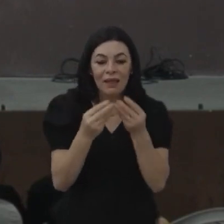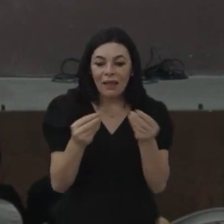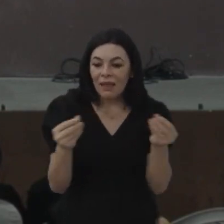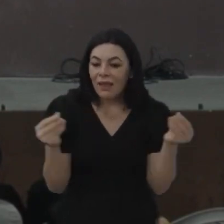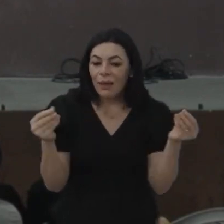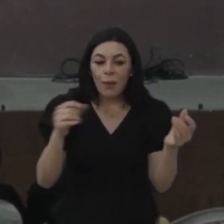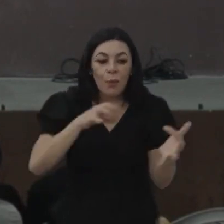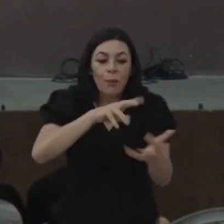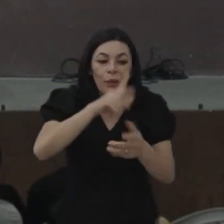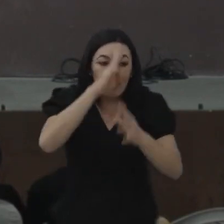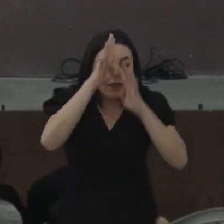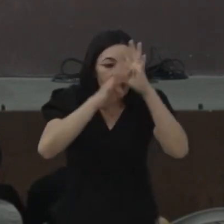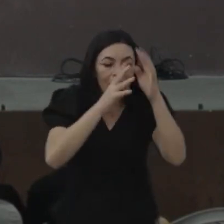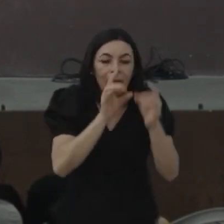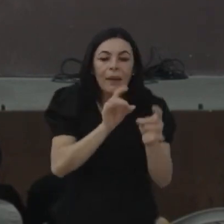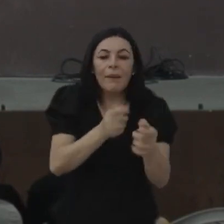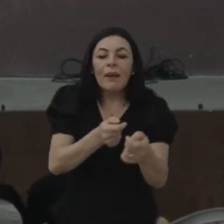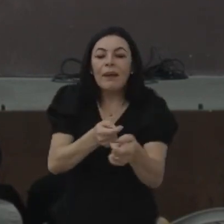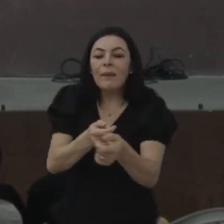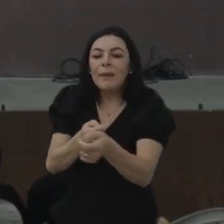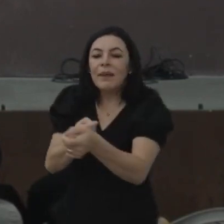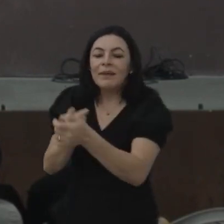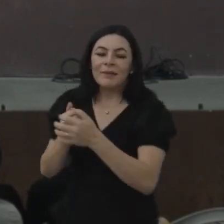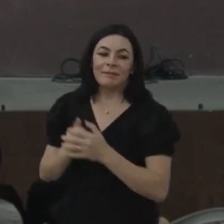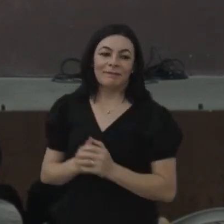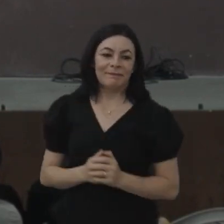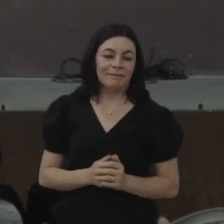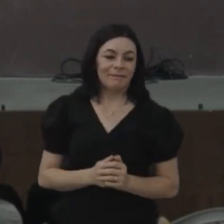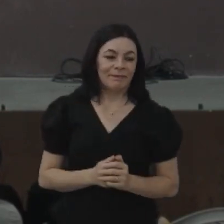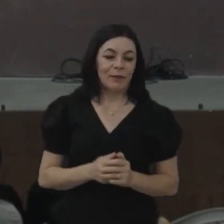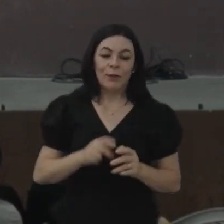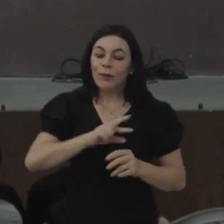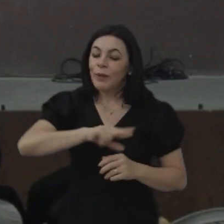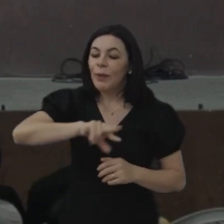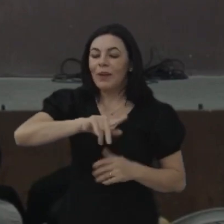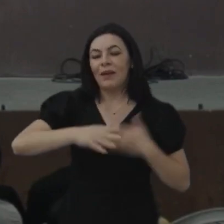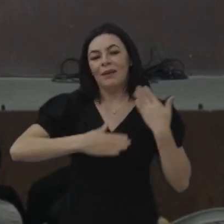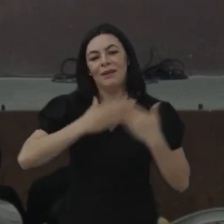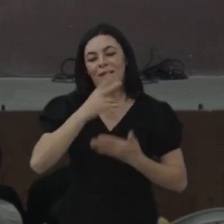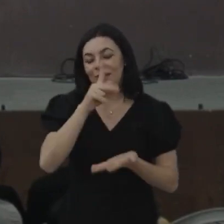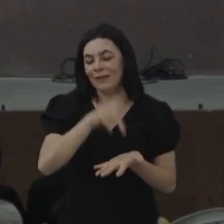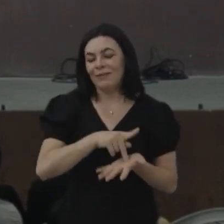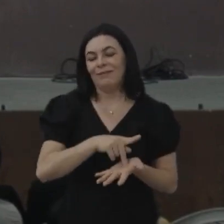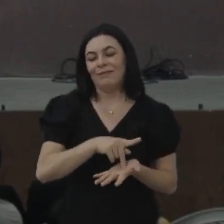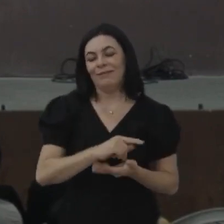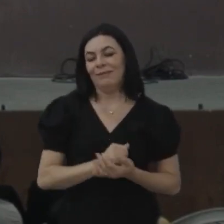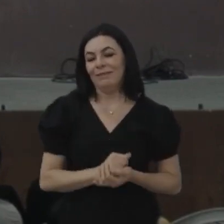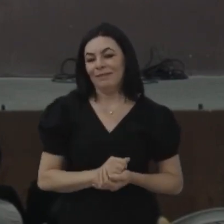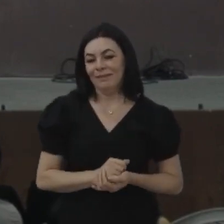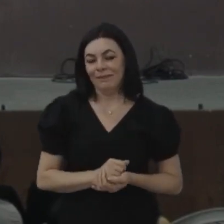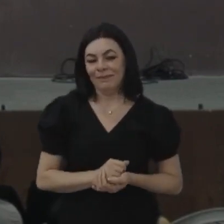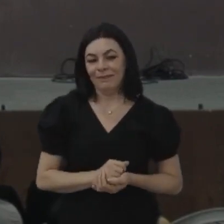o mundo cria para enganar. Não é alegria verdadeira.